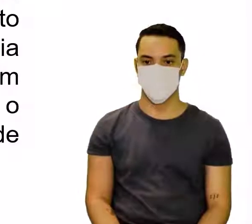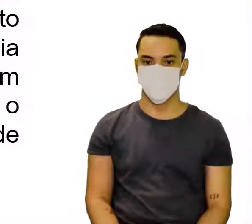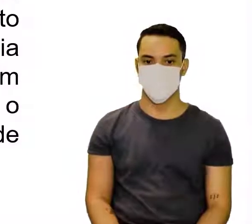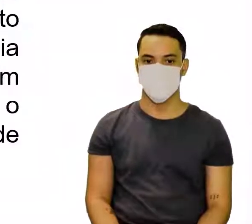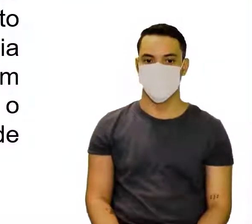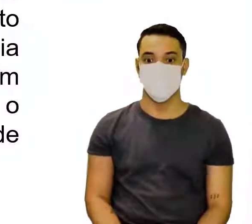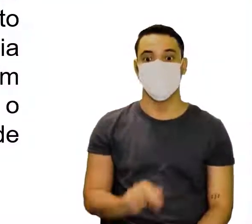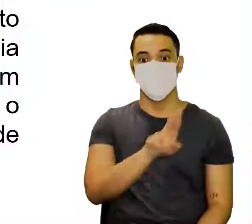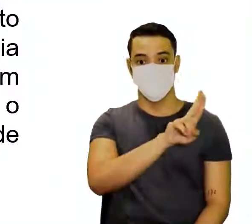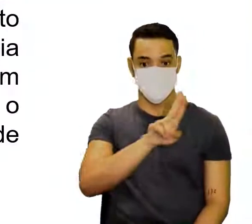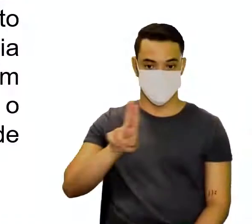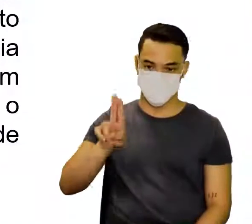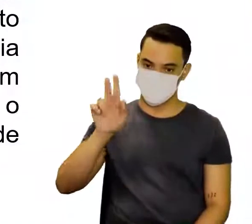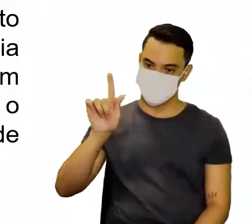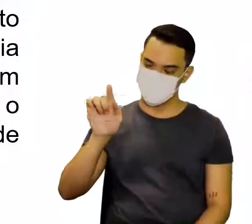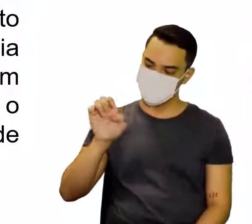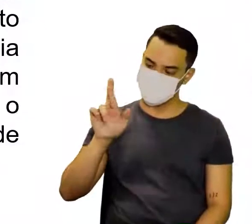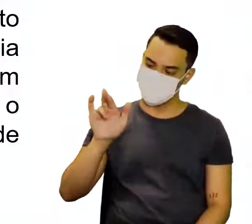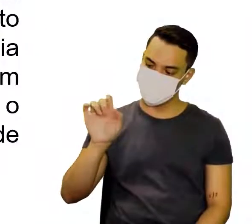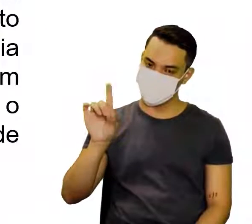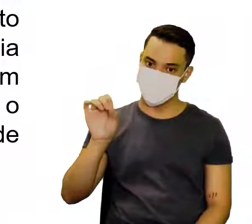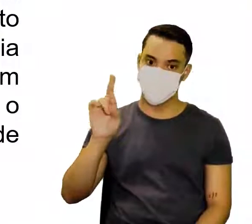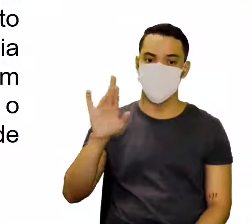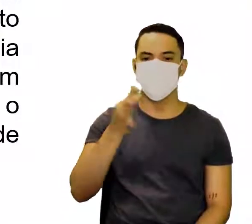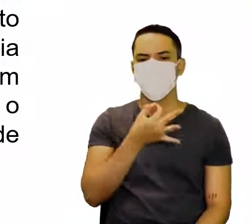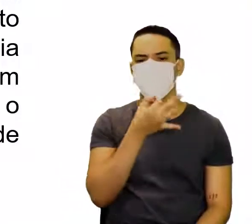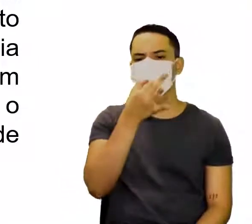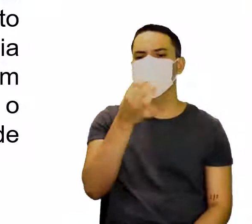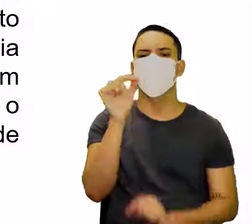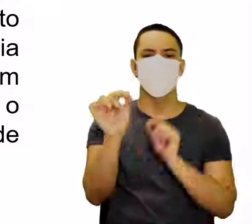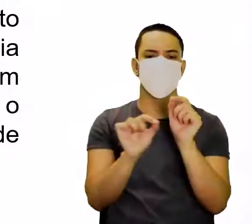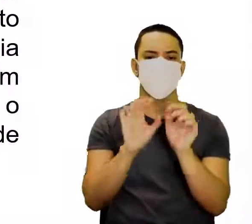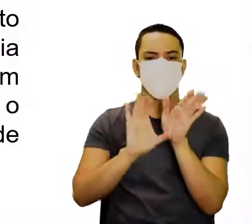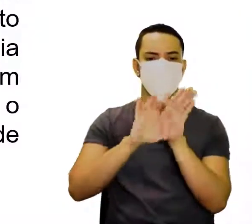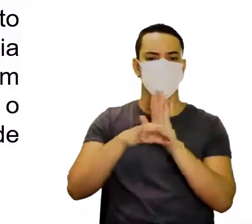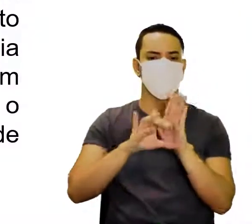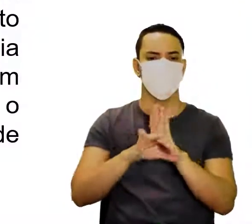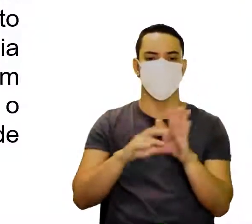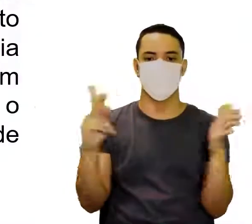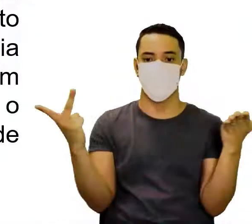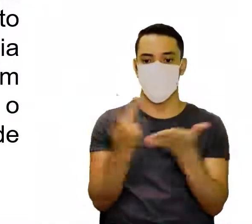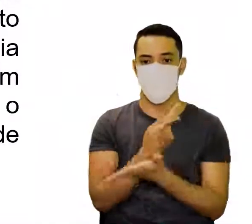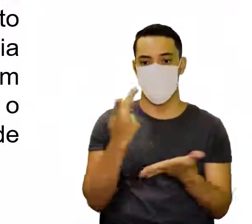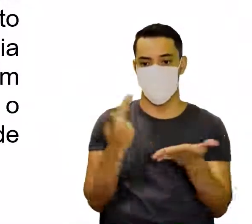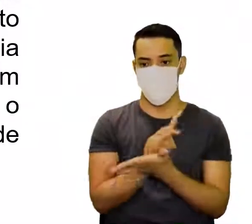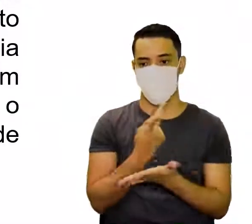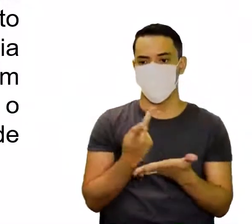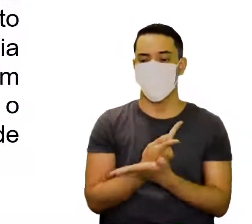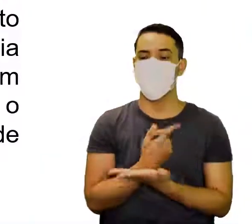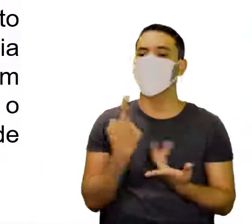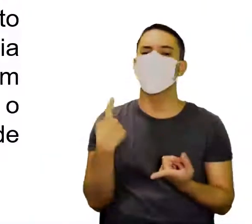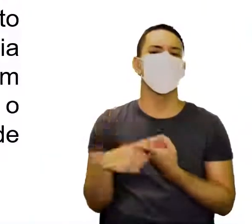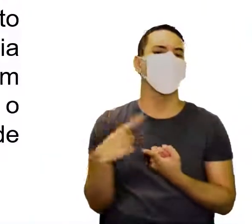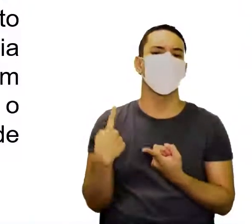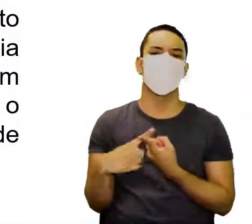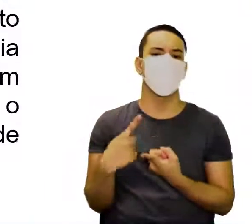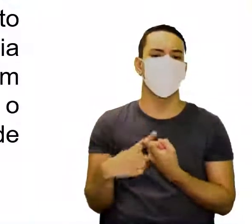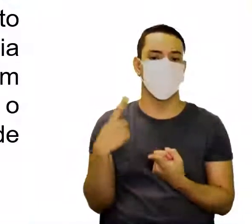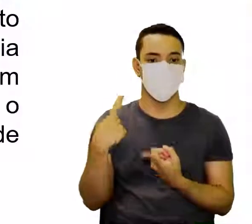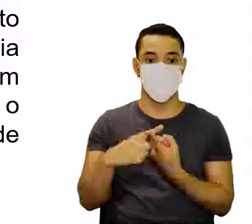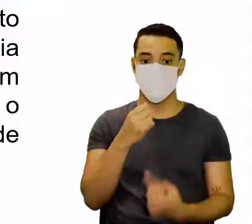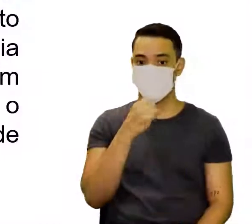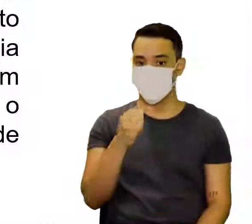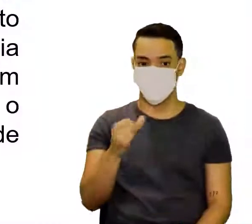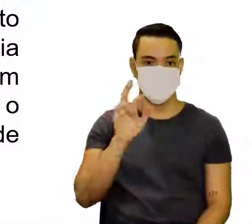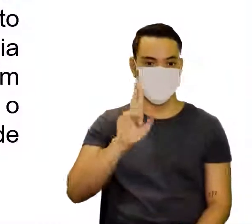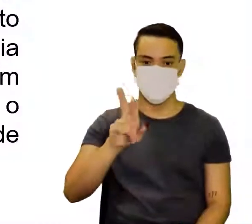O nome gerador elétrico sugere um conceito muito errado. Por quê, professora? Pois a energia não